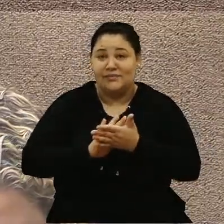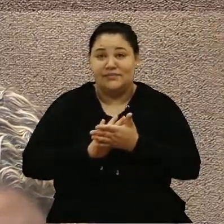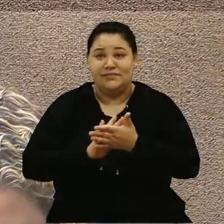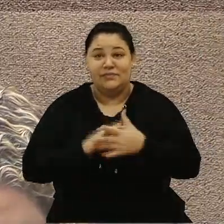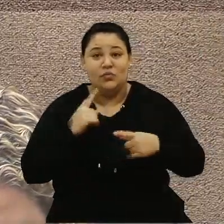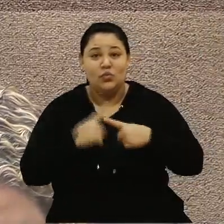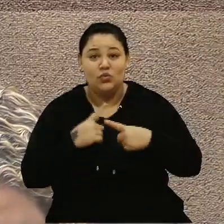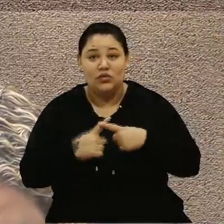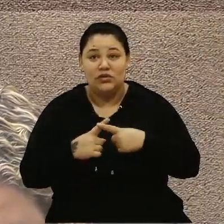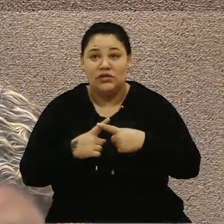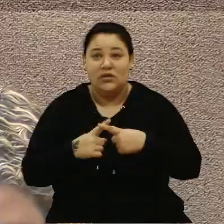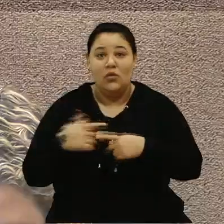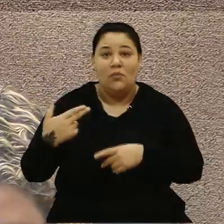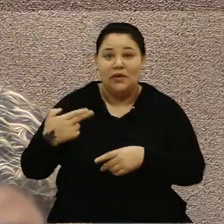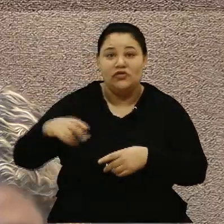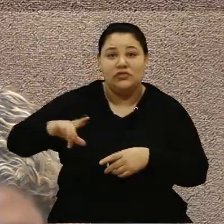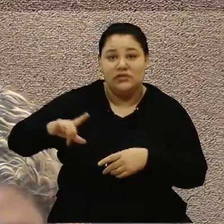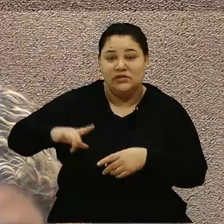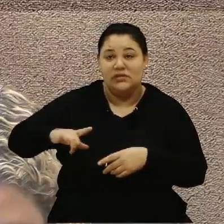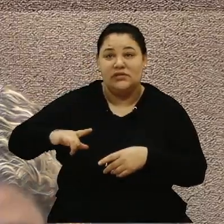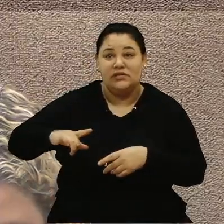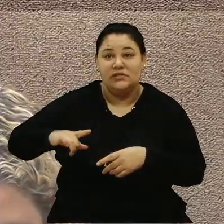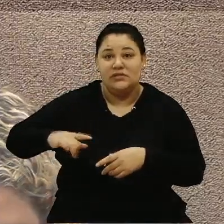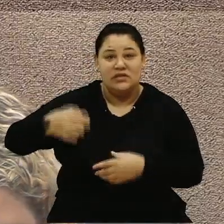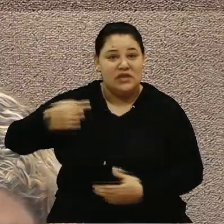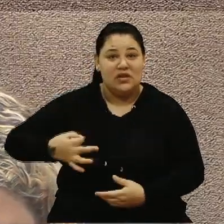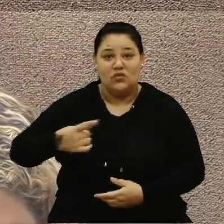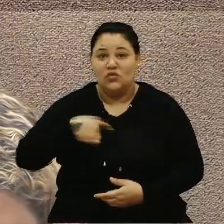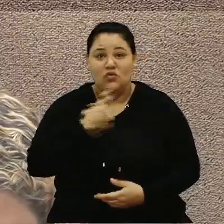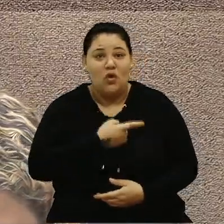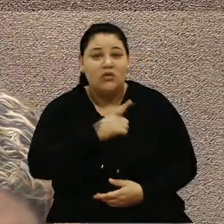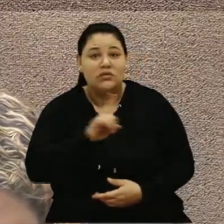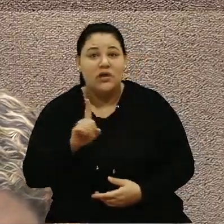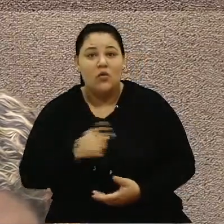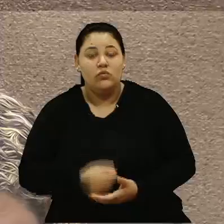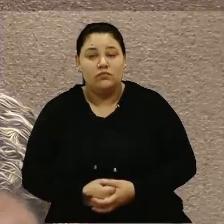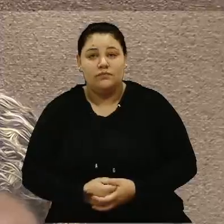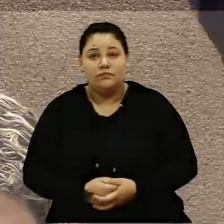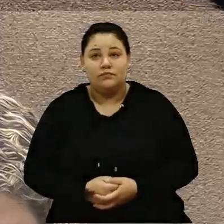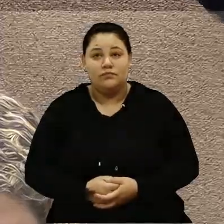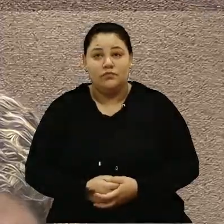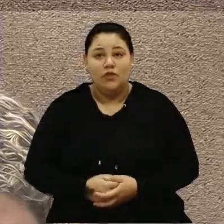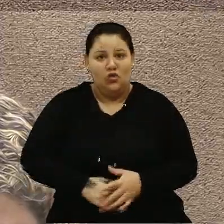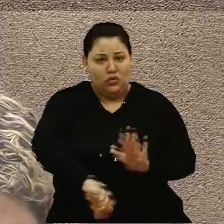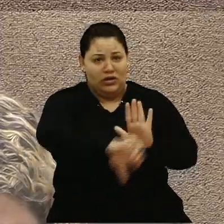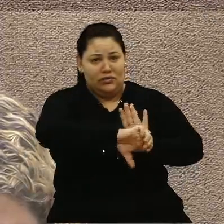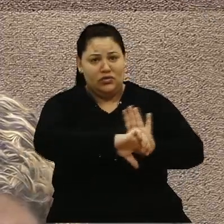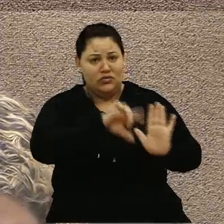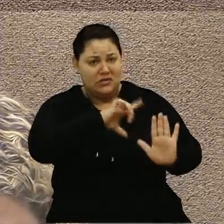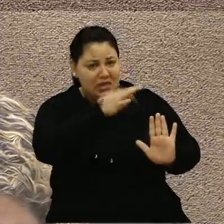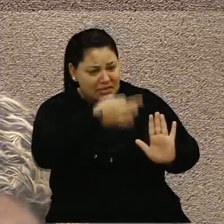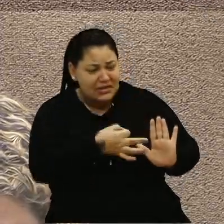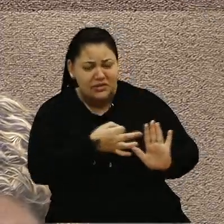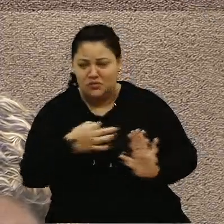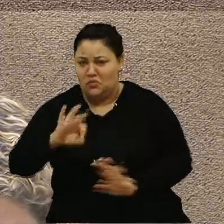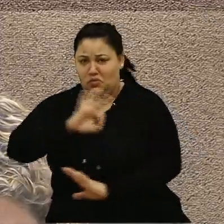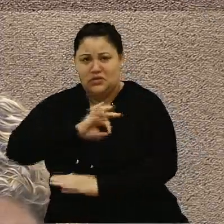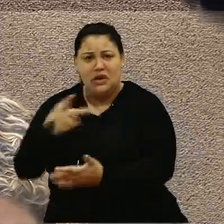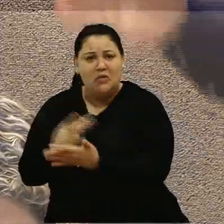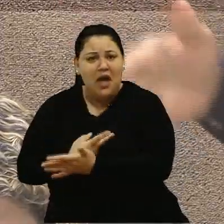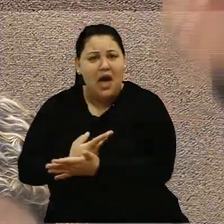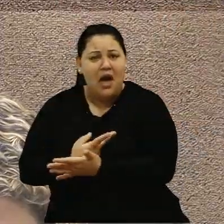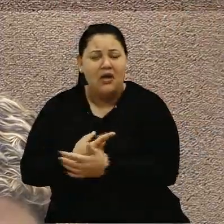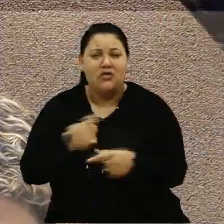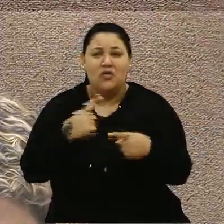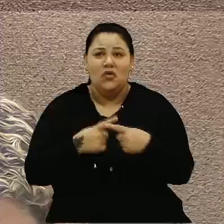Porque o bandido tem razão, a gente não. O bandido tem razão, o policial não. Hoje querem encher